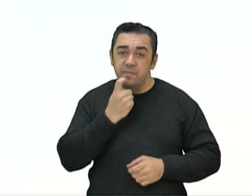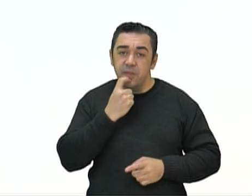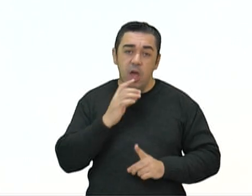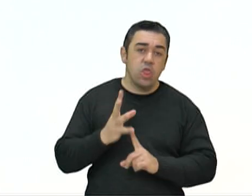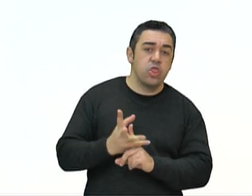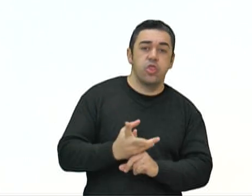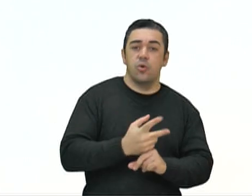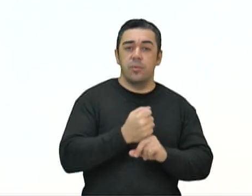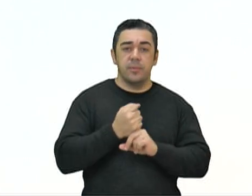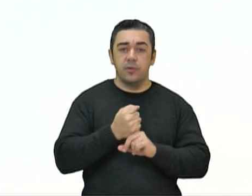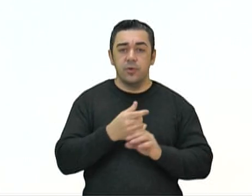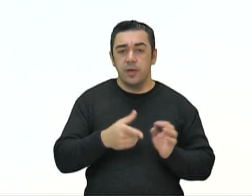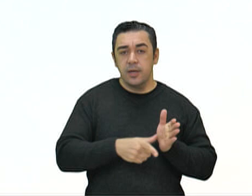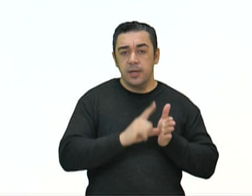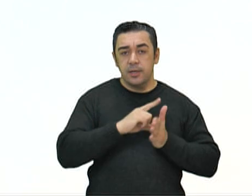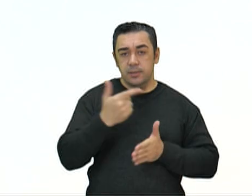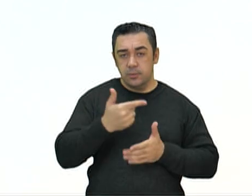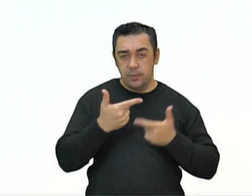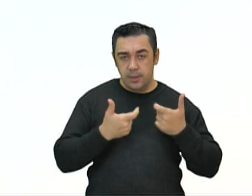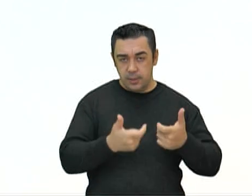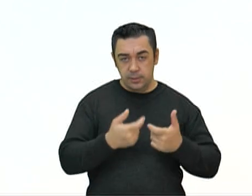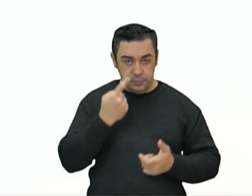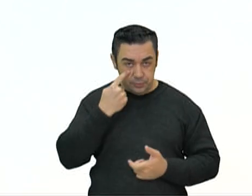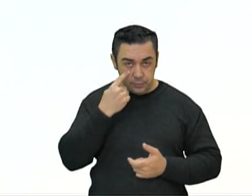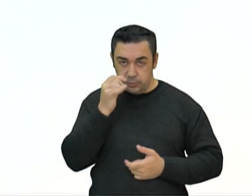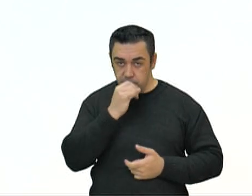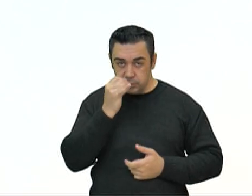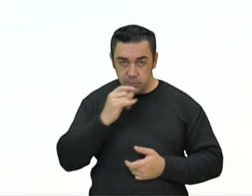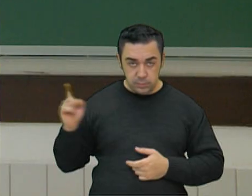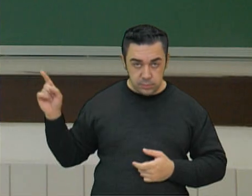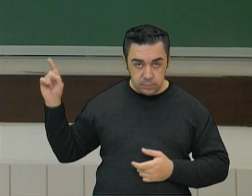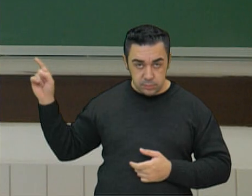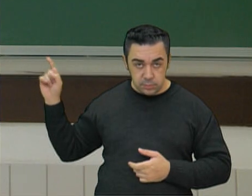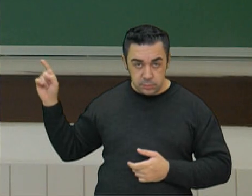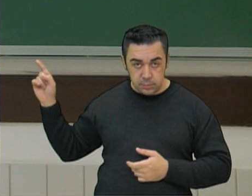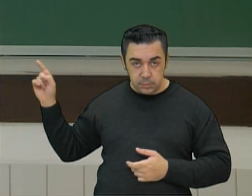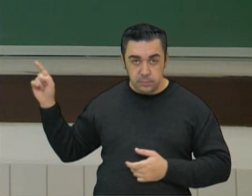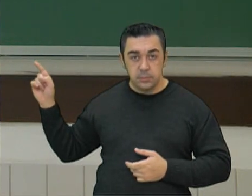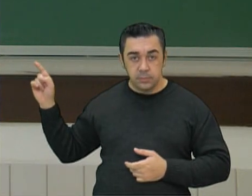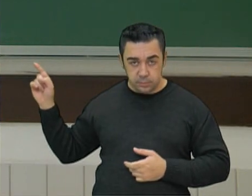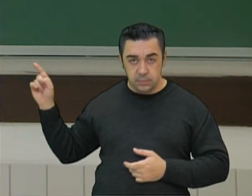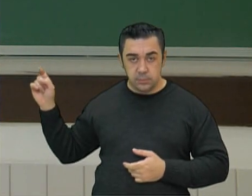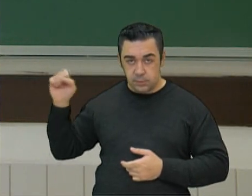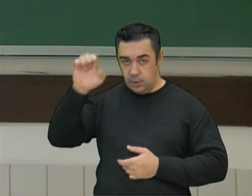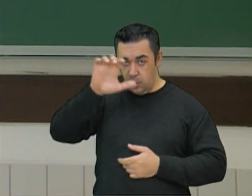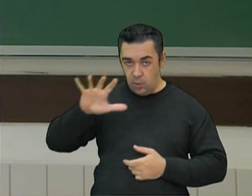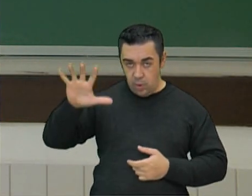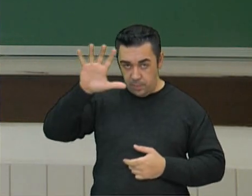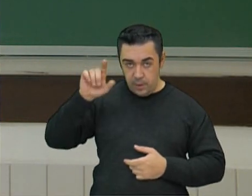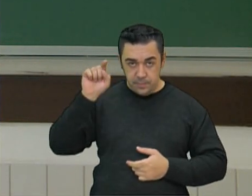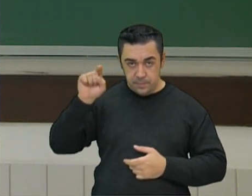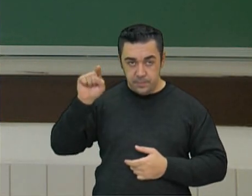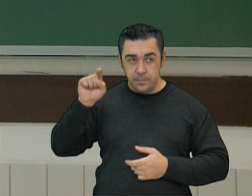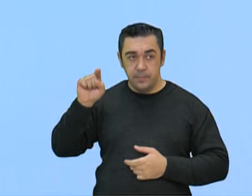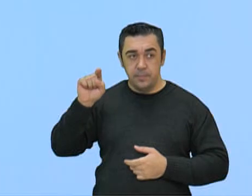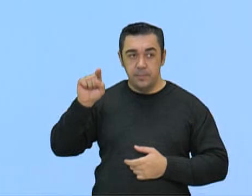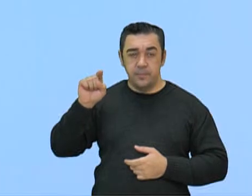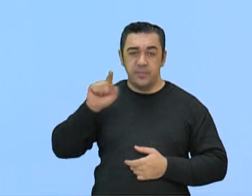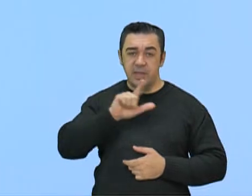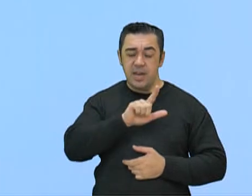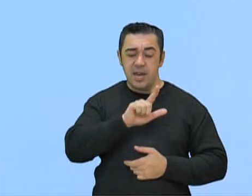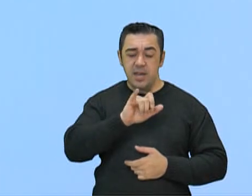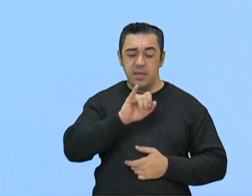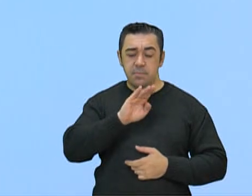italiano antes da Segunda Guerra Mundial. Está aqui a Itália, na Europa, consegue ver aqui. Aqui a